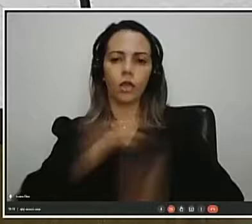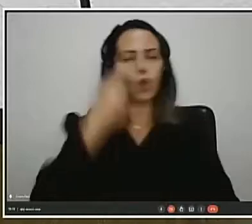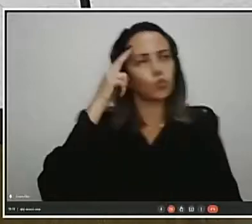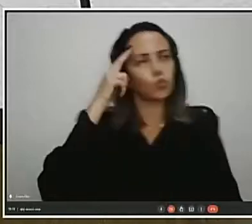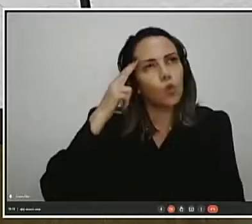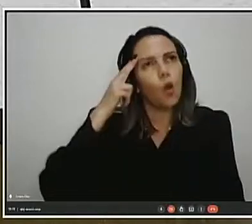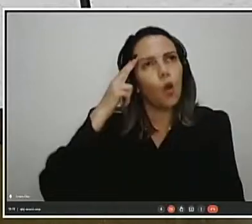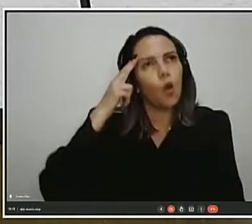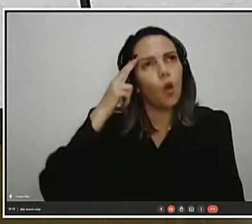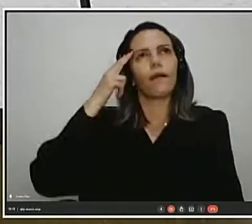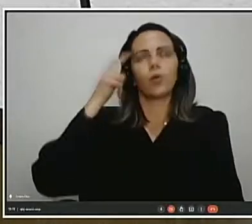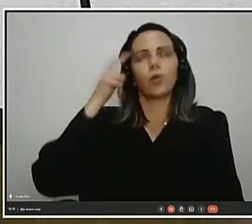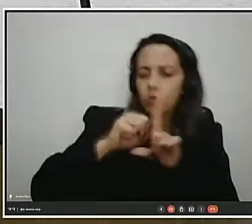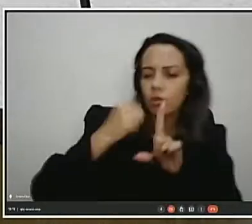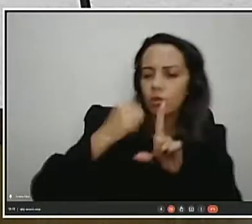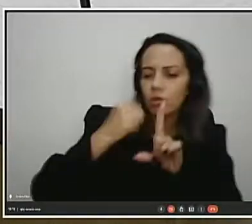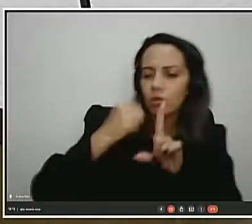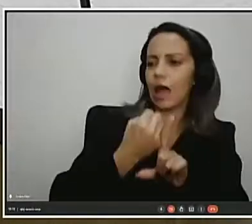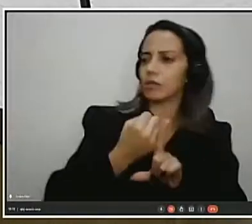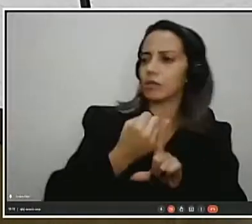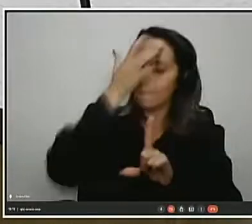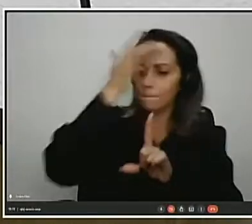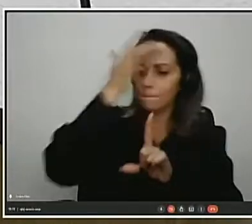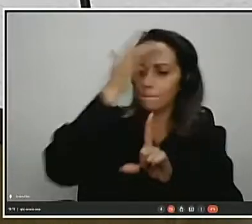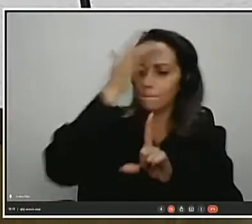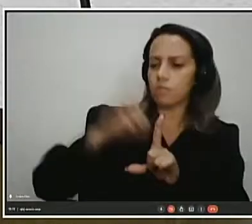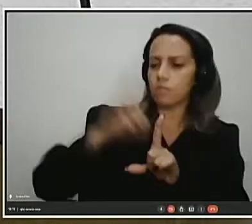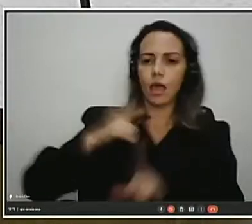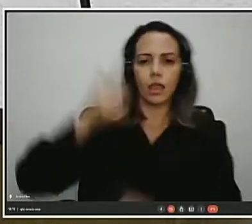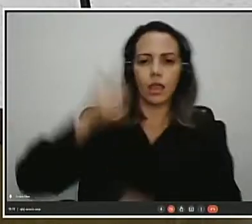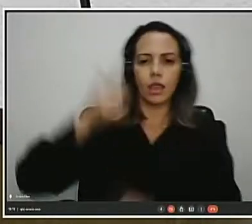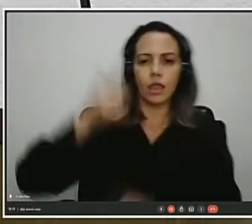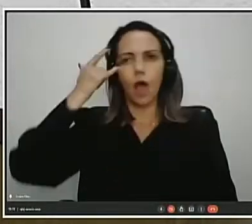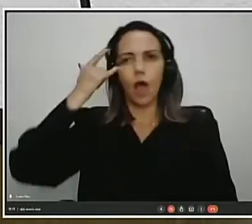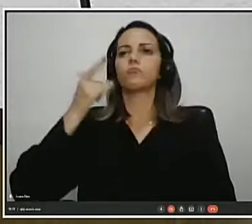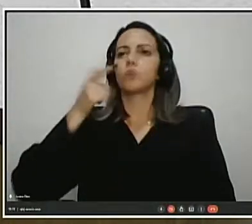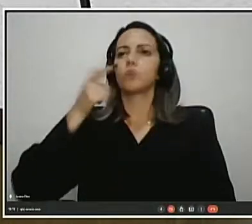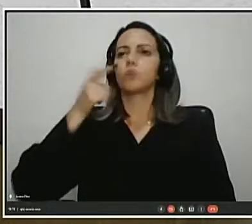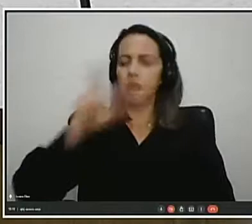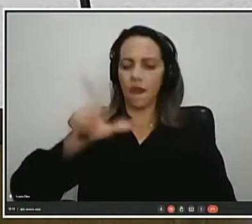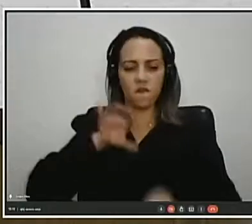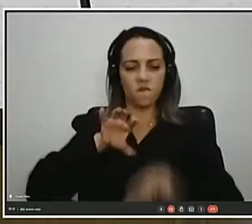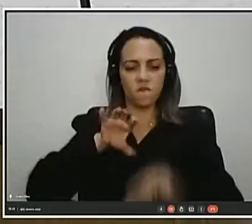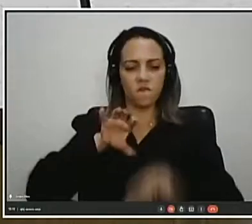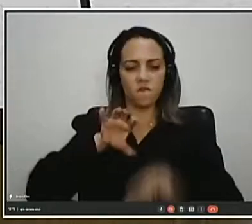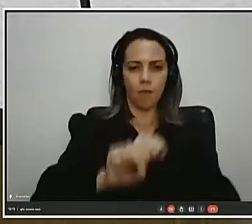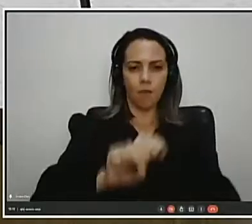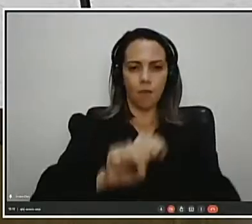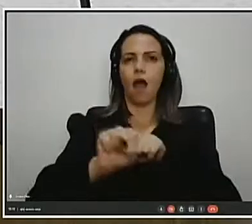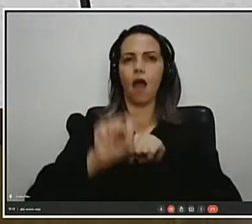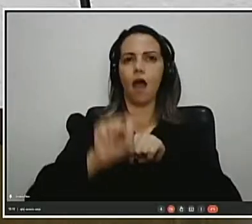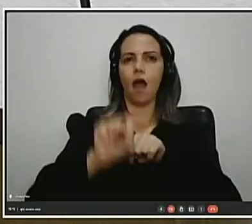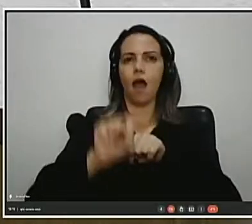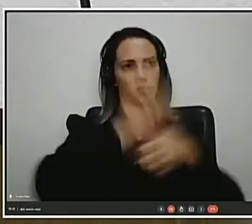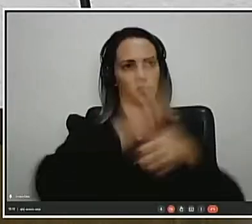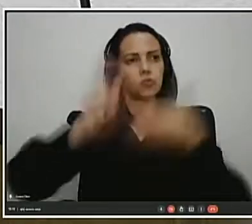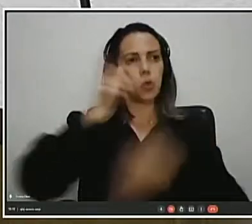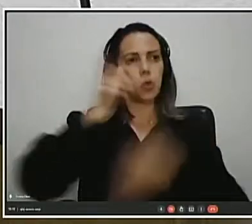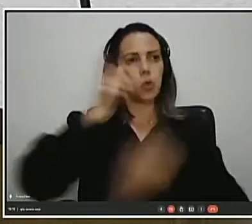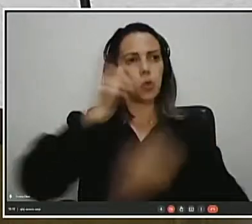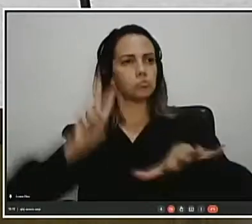de Down, quando se forma no ensino superior ou ocupa um lugar de destaque na sociedade, no esporte, no